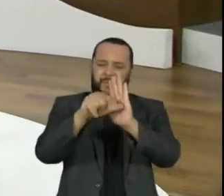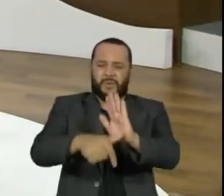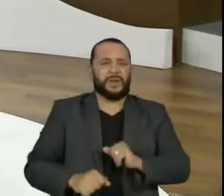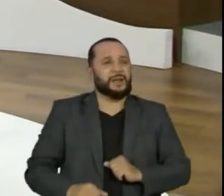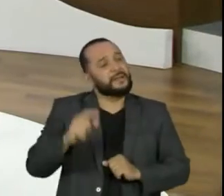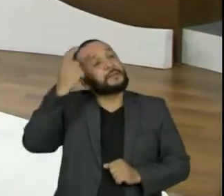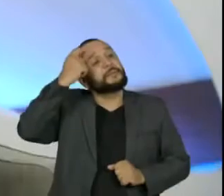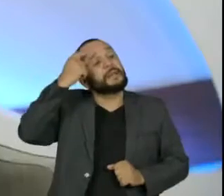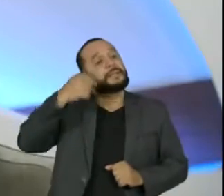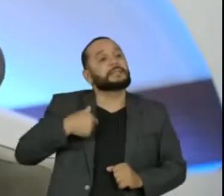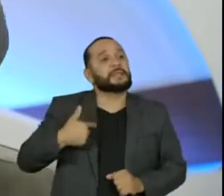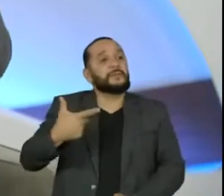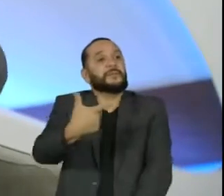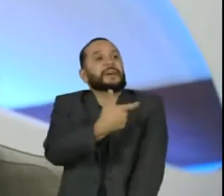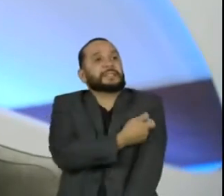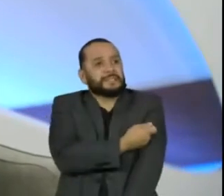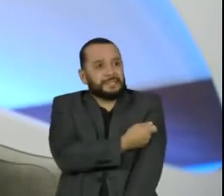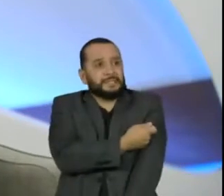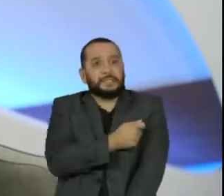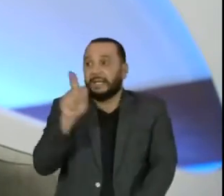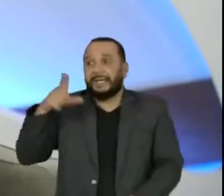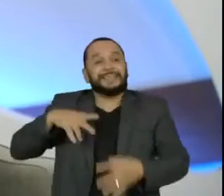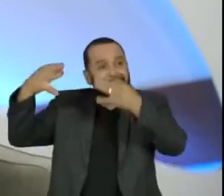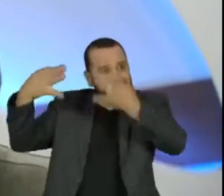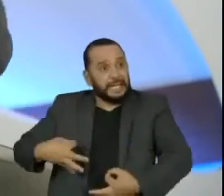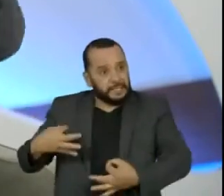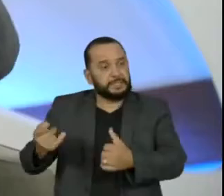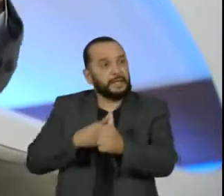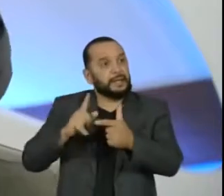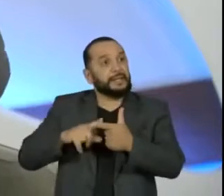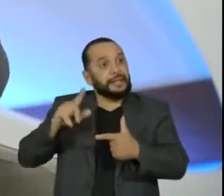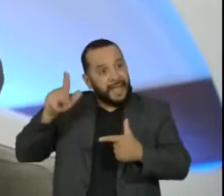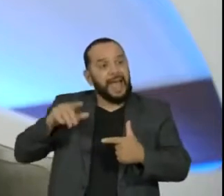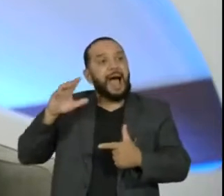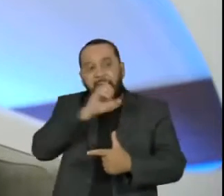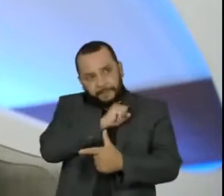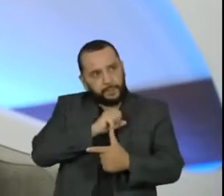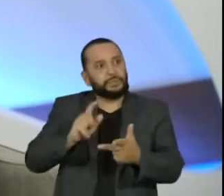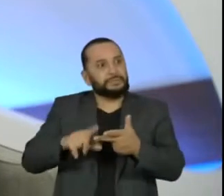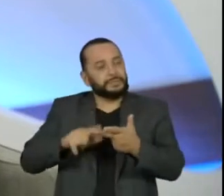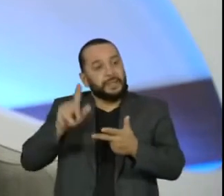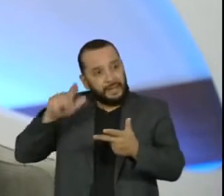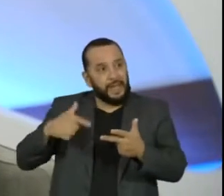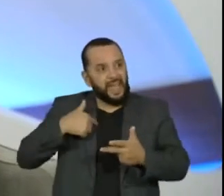essa vacina chinesa dá certo e é mais rápido. E chega para nós mais depressa.